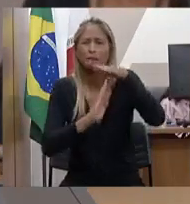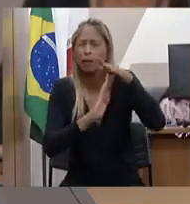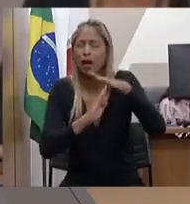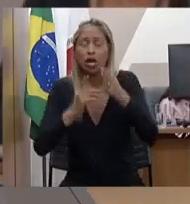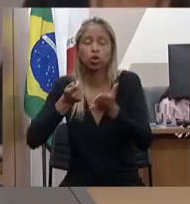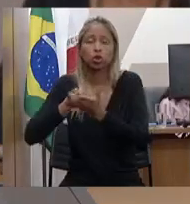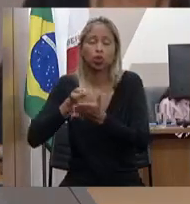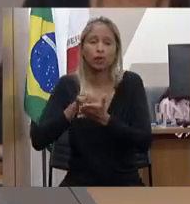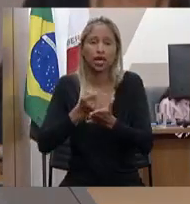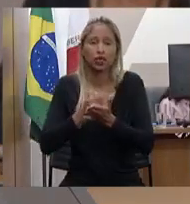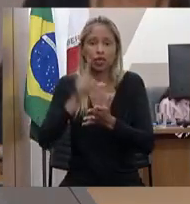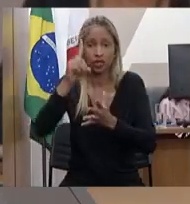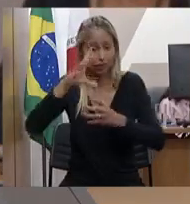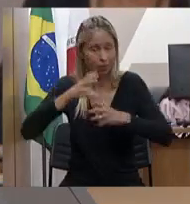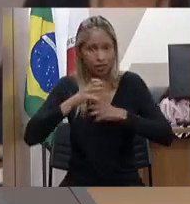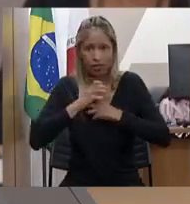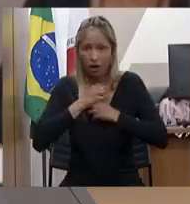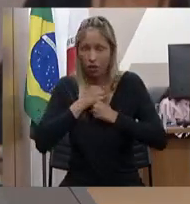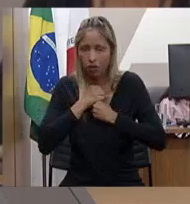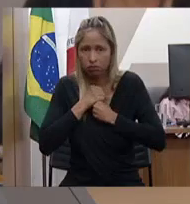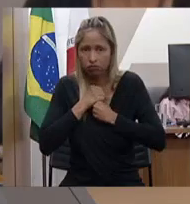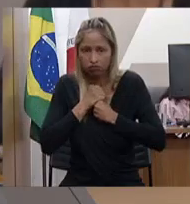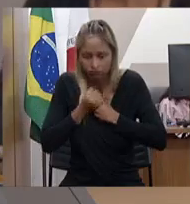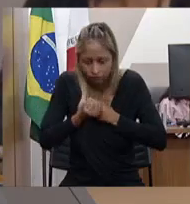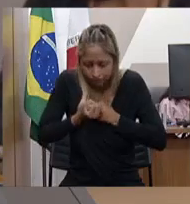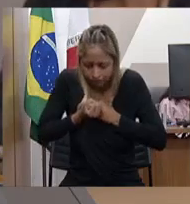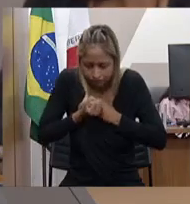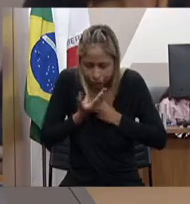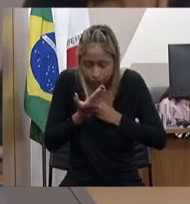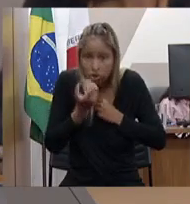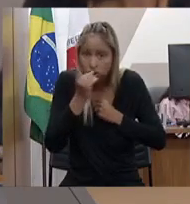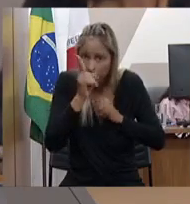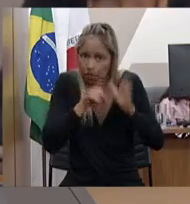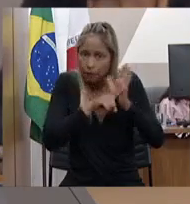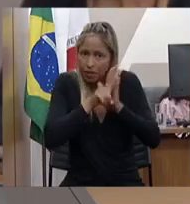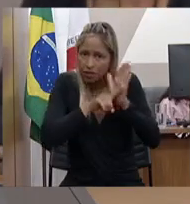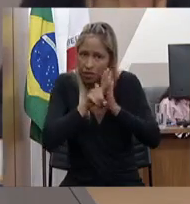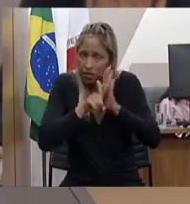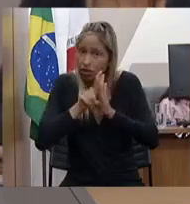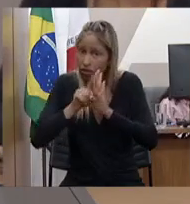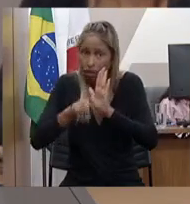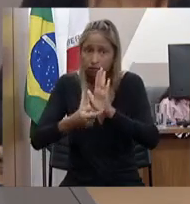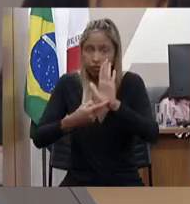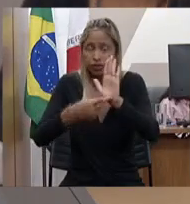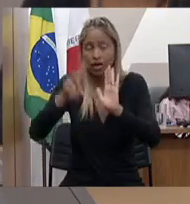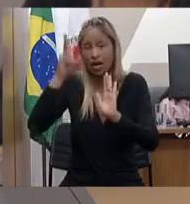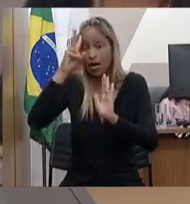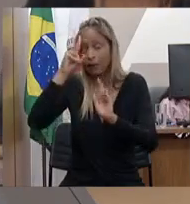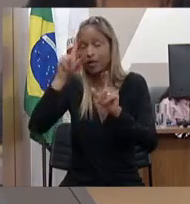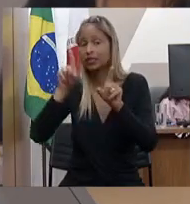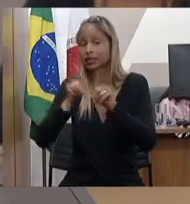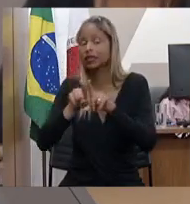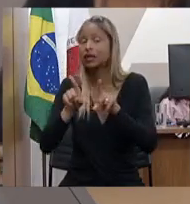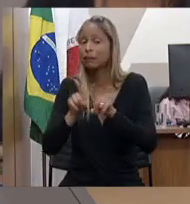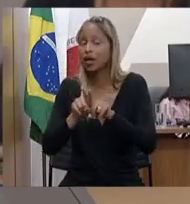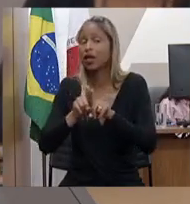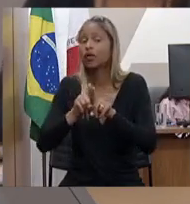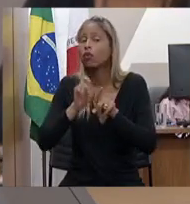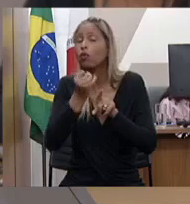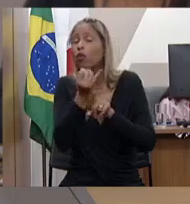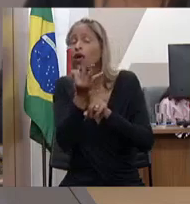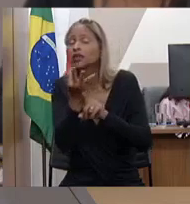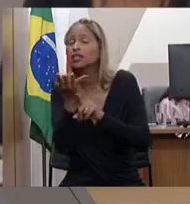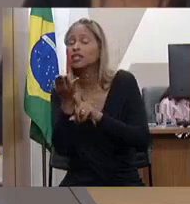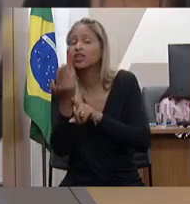obrigações esses aspectos eles começam a aparecer na nossa estatística é importante lembrar também gente que muitas vezes